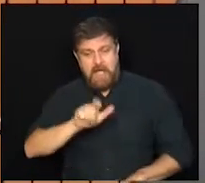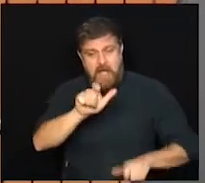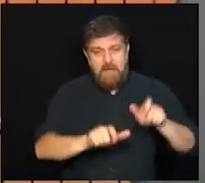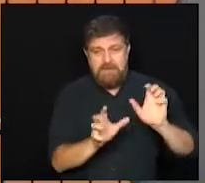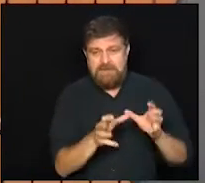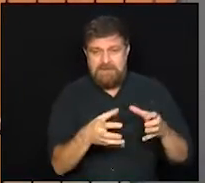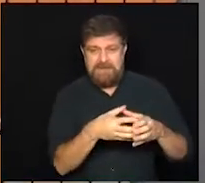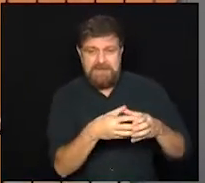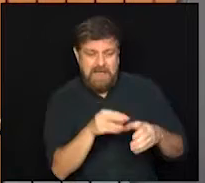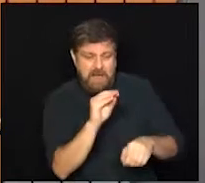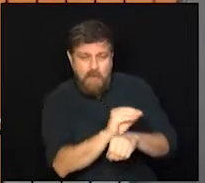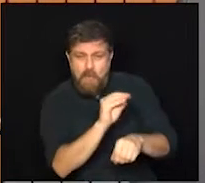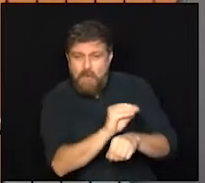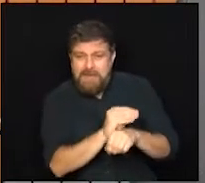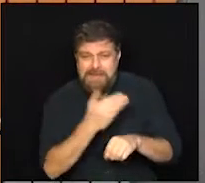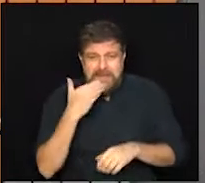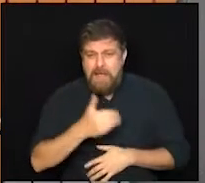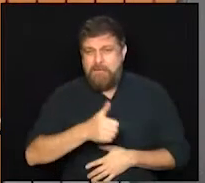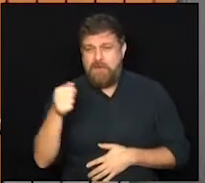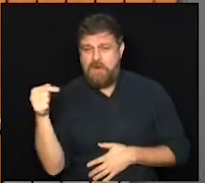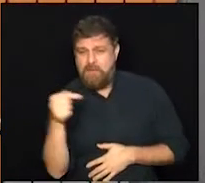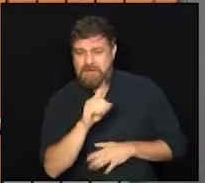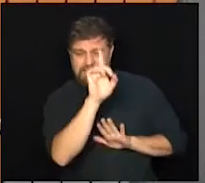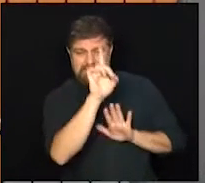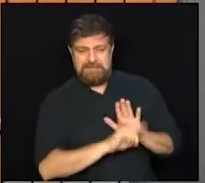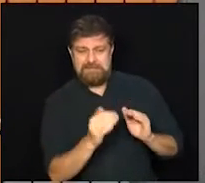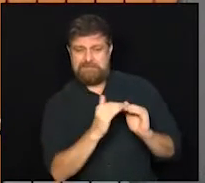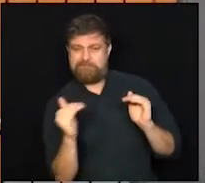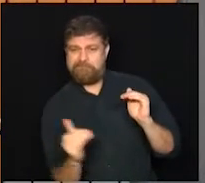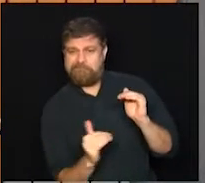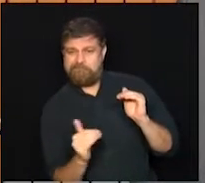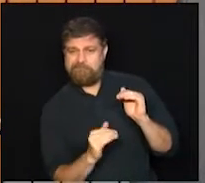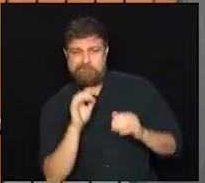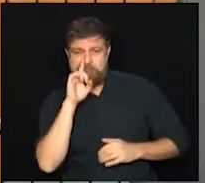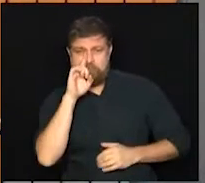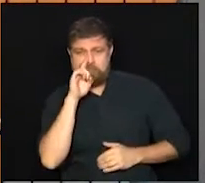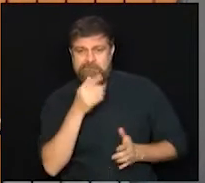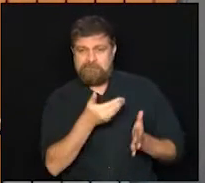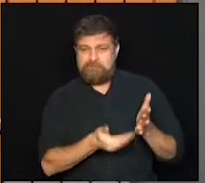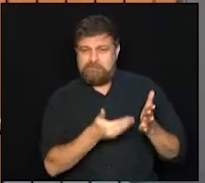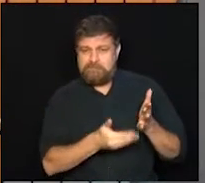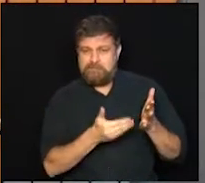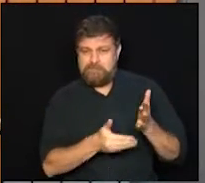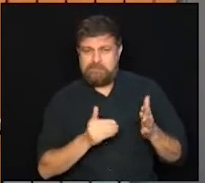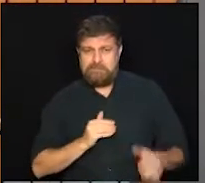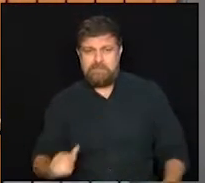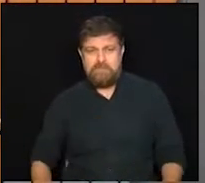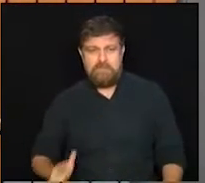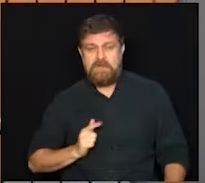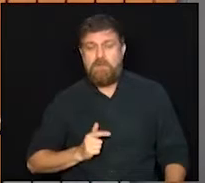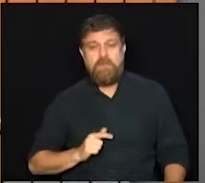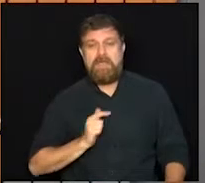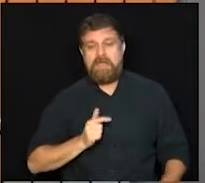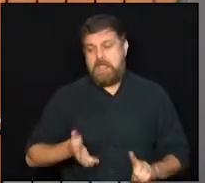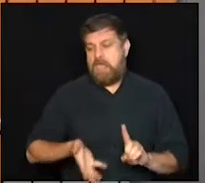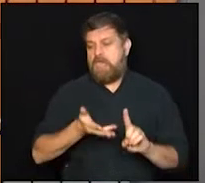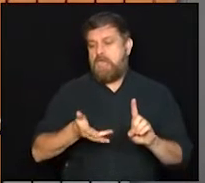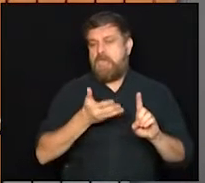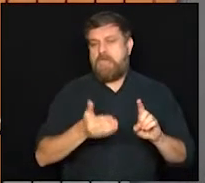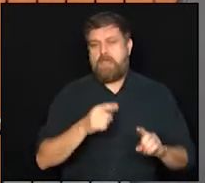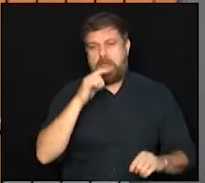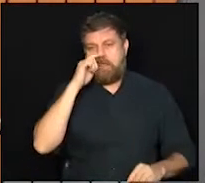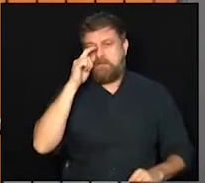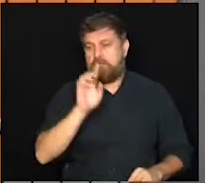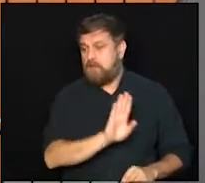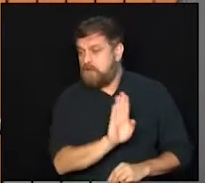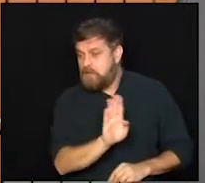proteção, porque estão com seus direitos em maior risco. Proteção não pode ser confundida com privilégio.